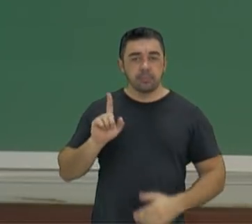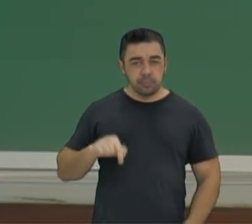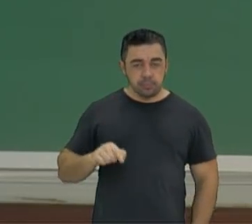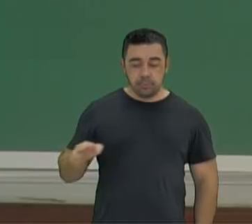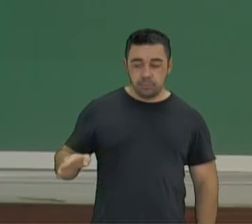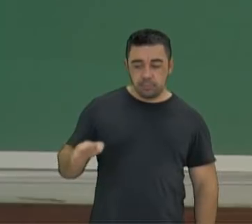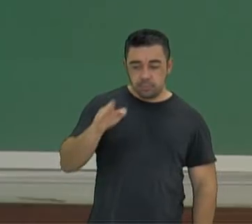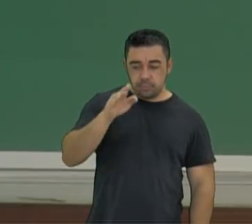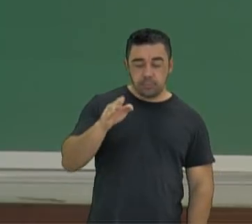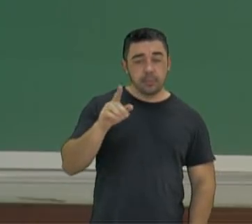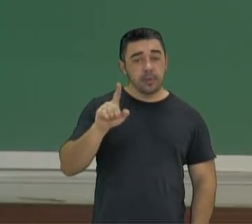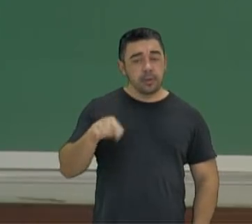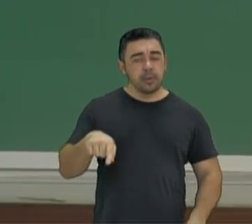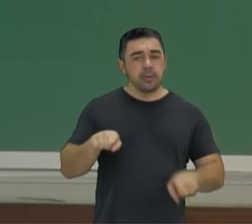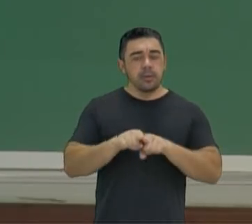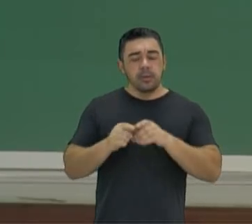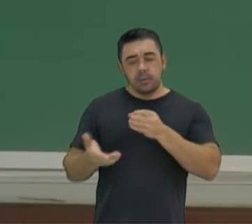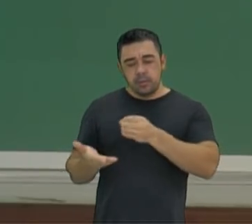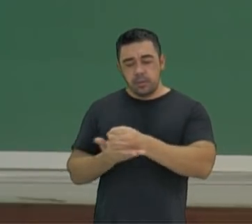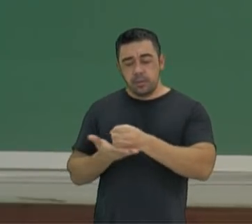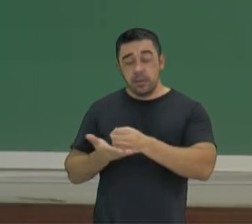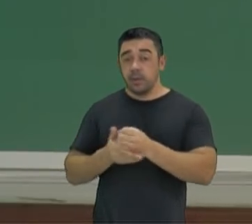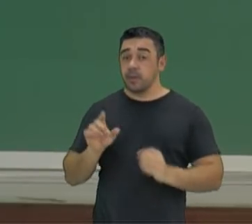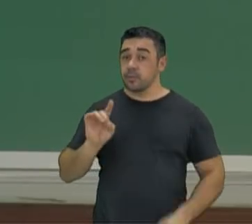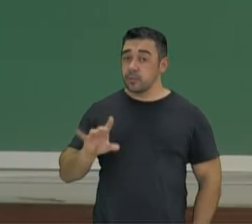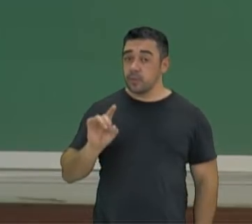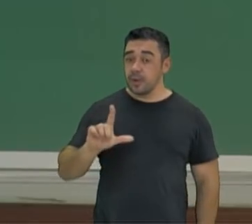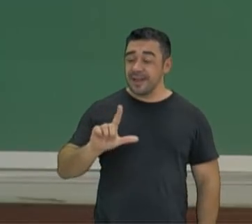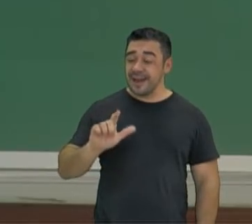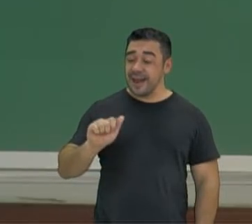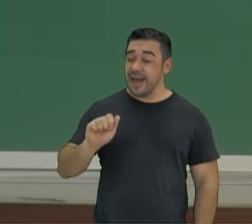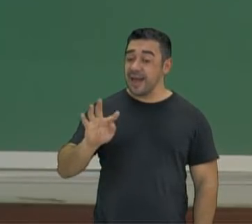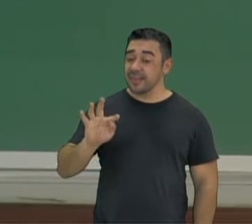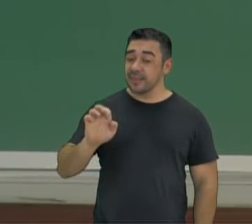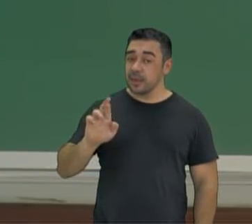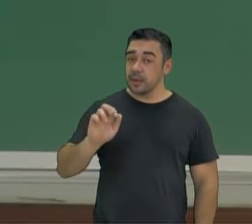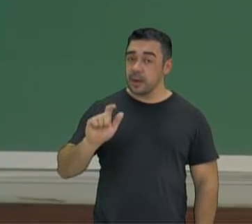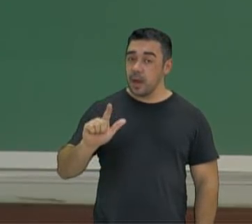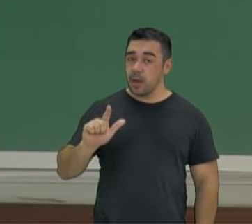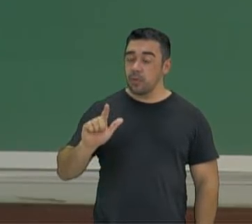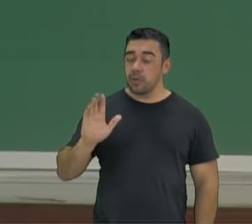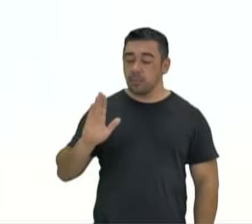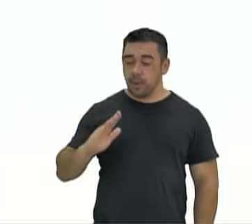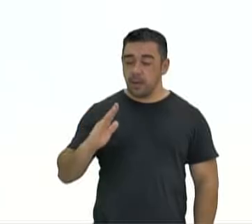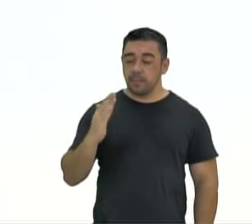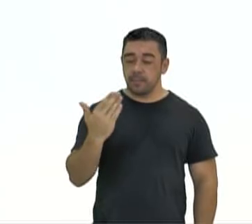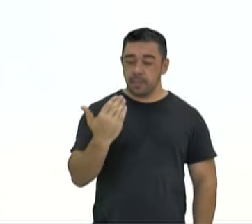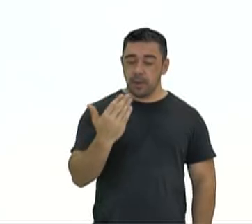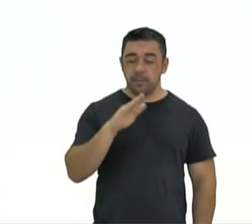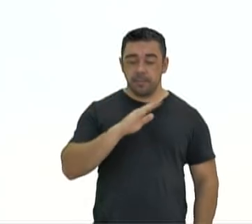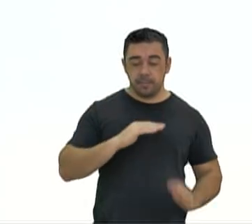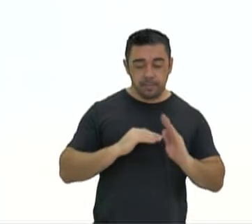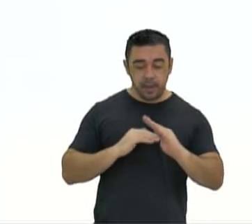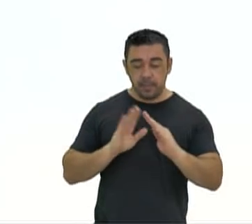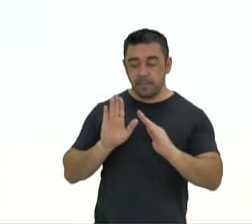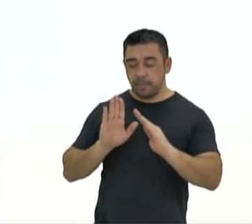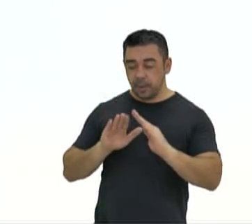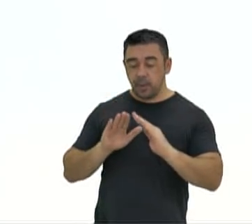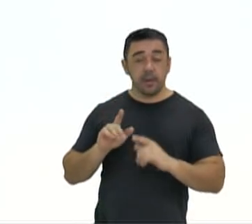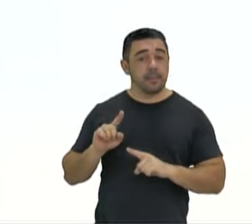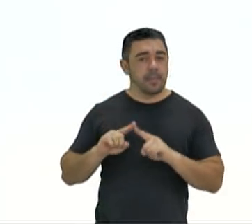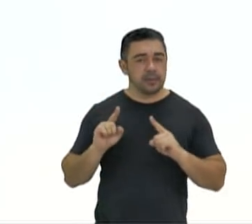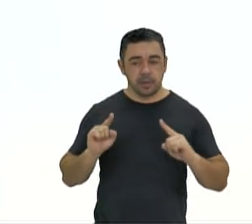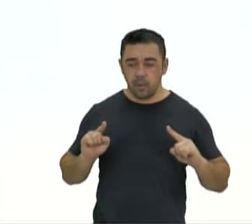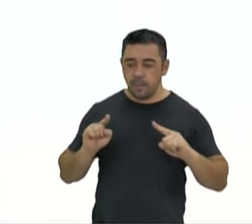face também, mas as faces laterais são o que está em volta. No caso da pirâmide, como eles têm um ponto